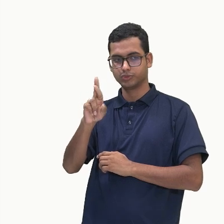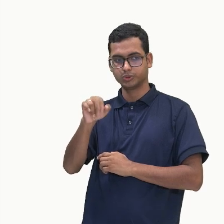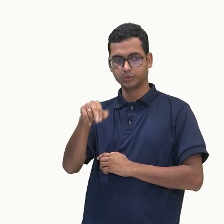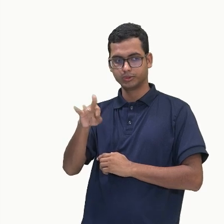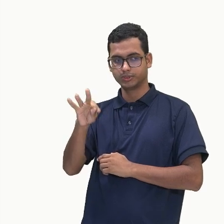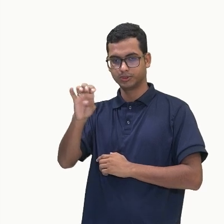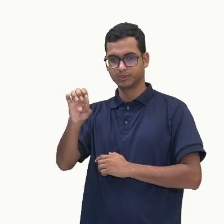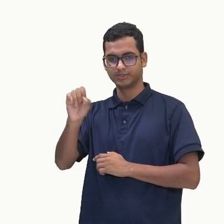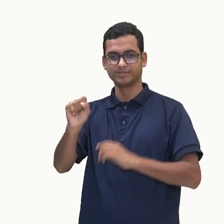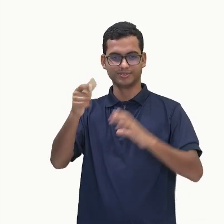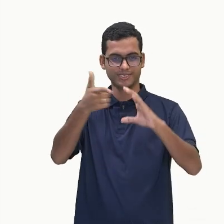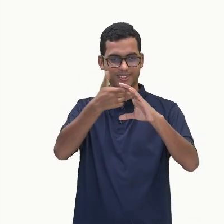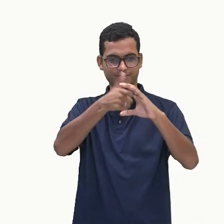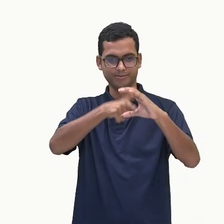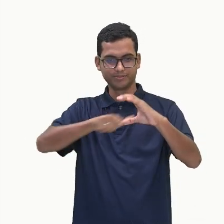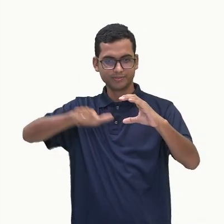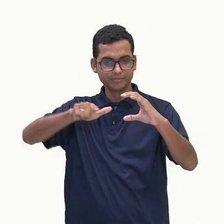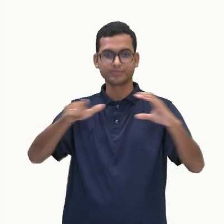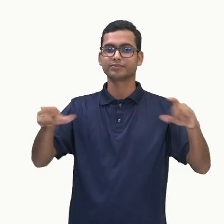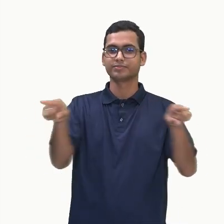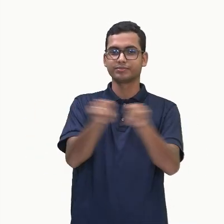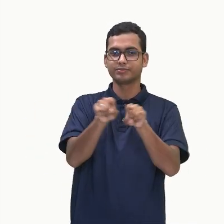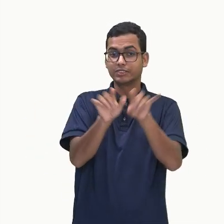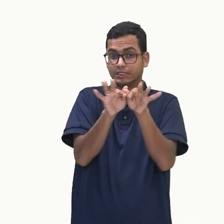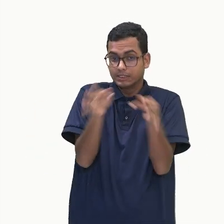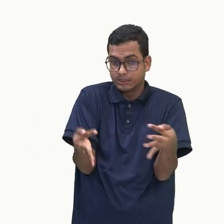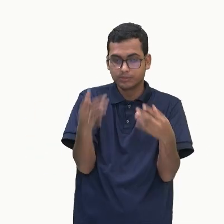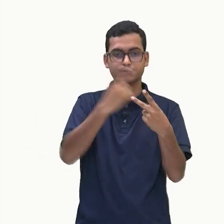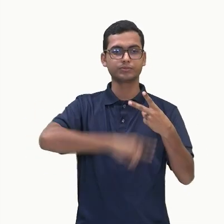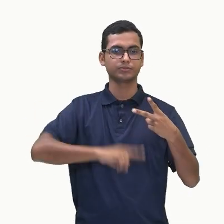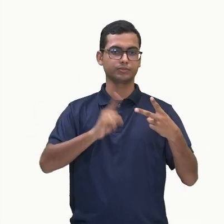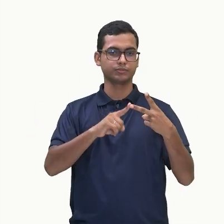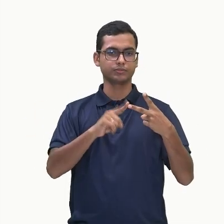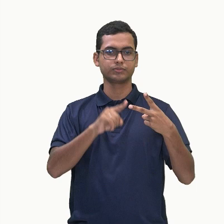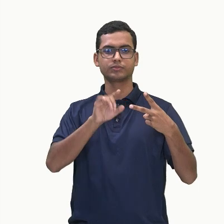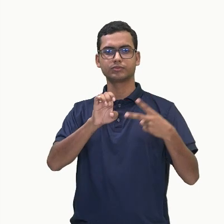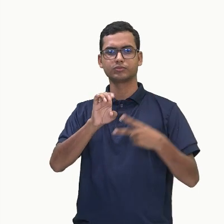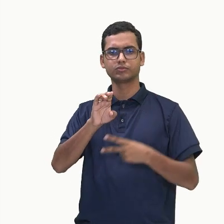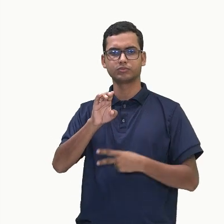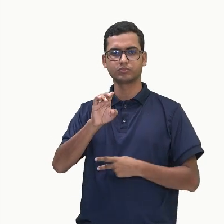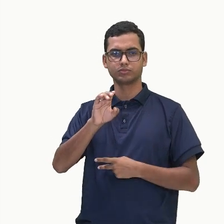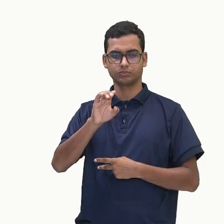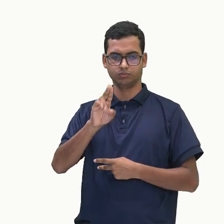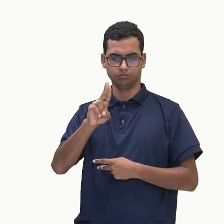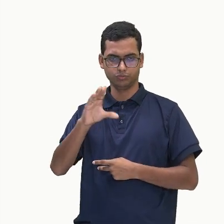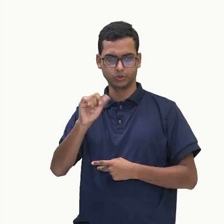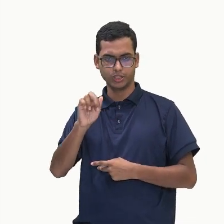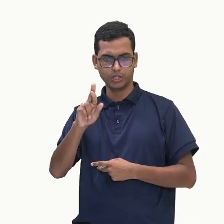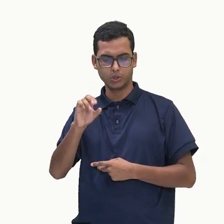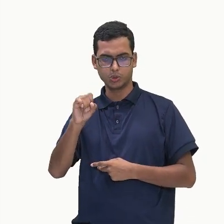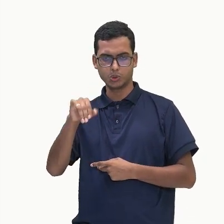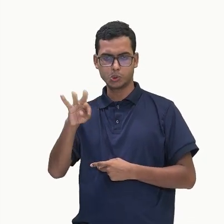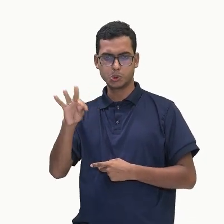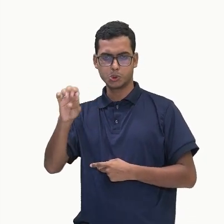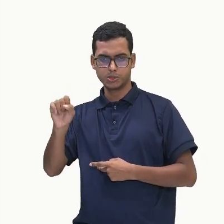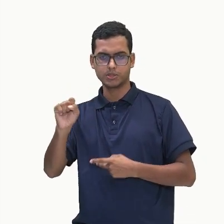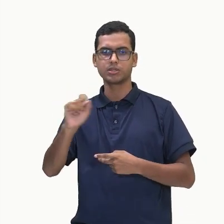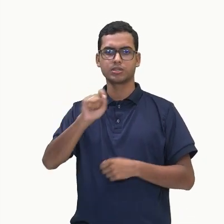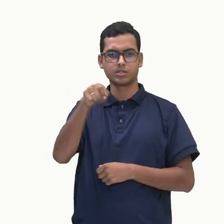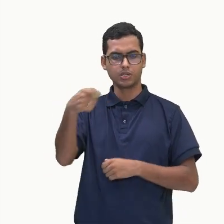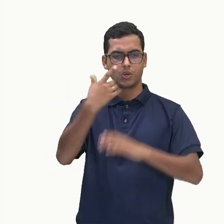os eucariontes são aqueles mais complexos, né? E que todos esses vão